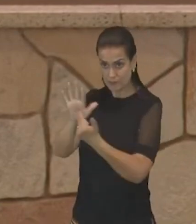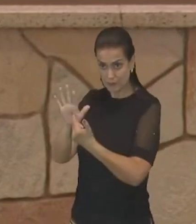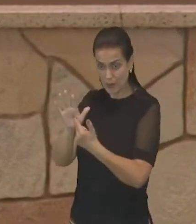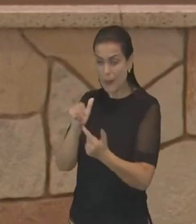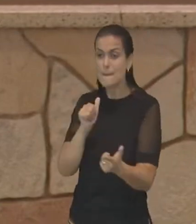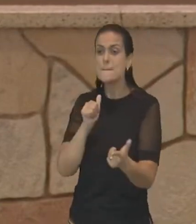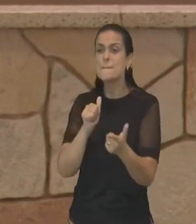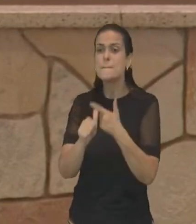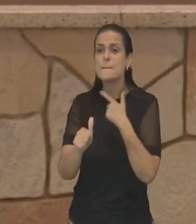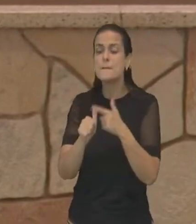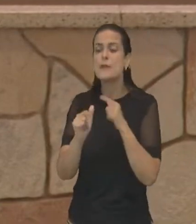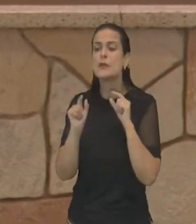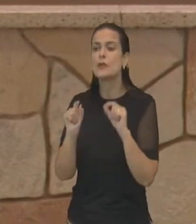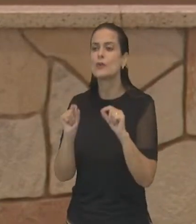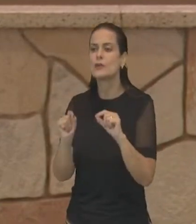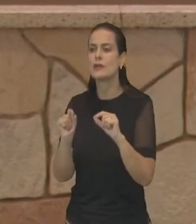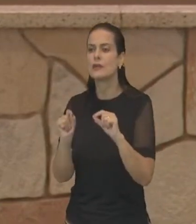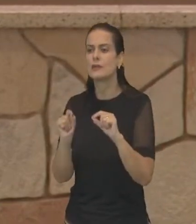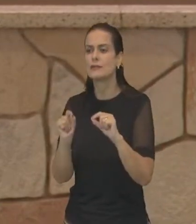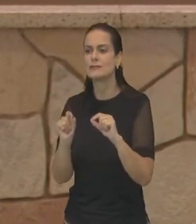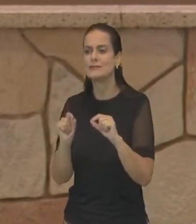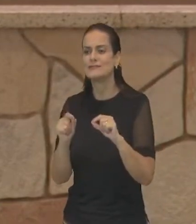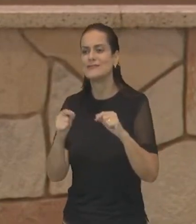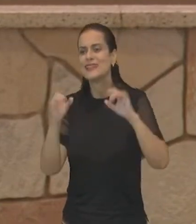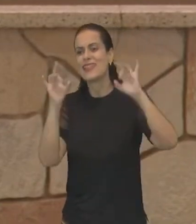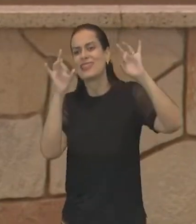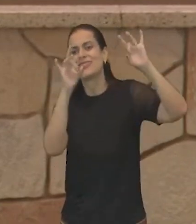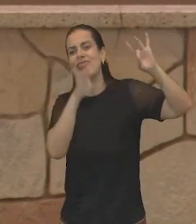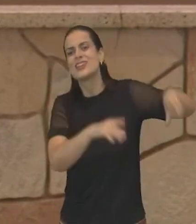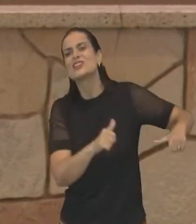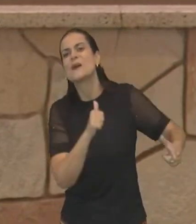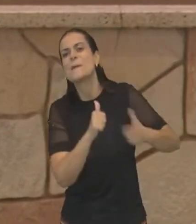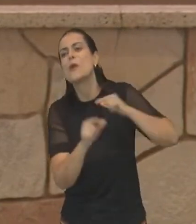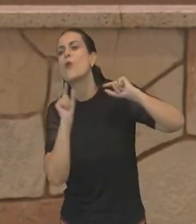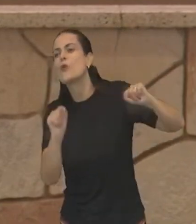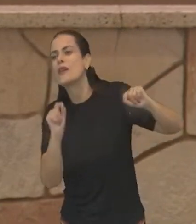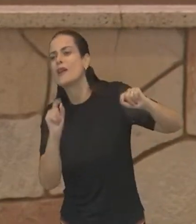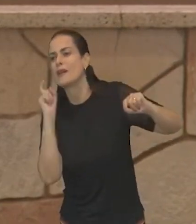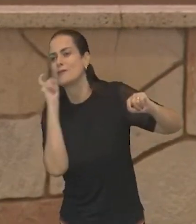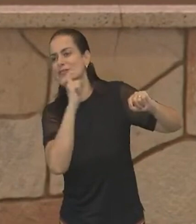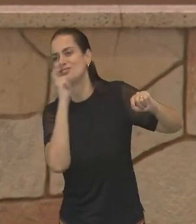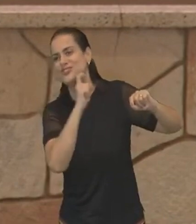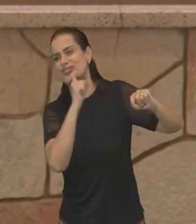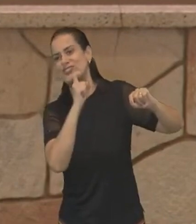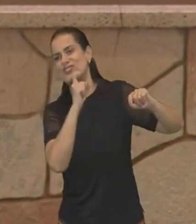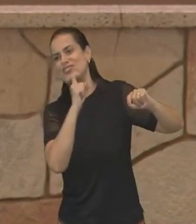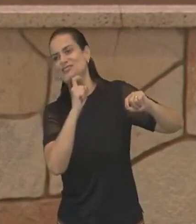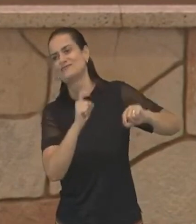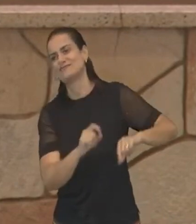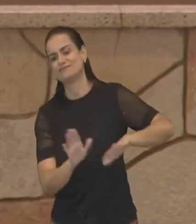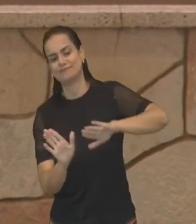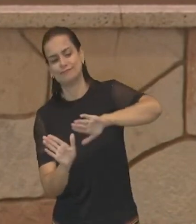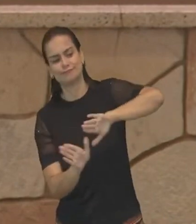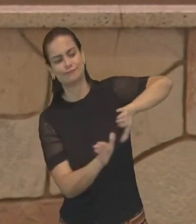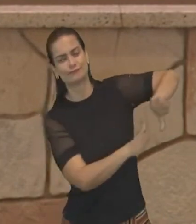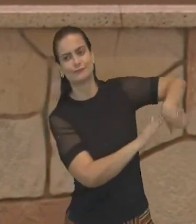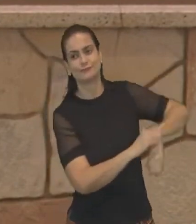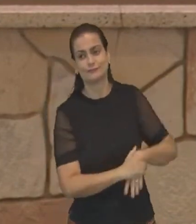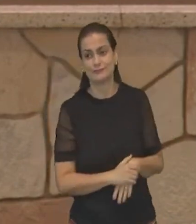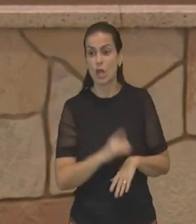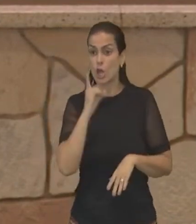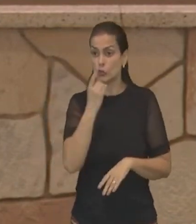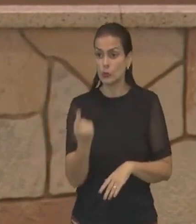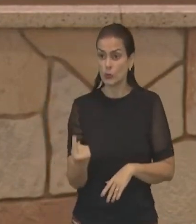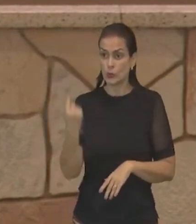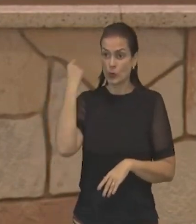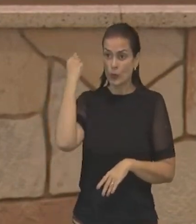primeiro lugar, deixe de lado a mentira. E sobre este tema aqui, ouvimos domingo passado, o